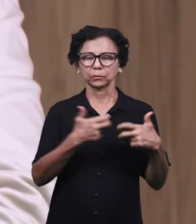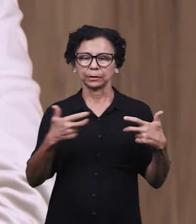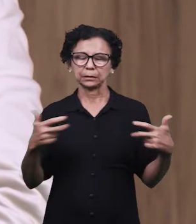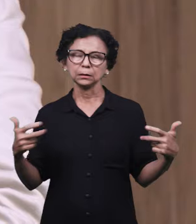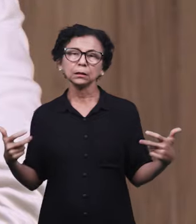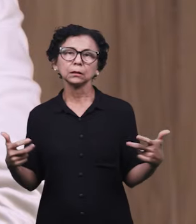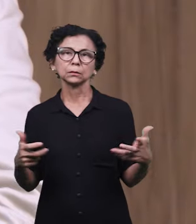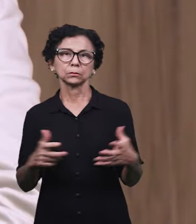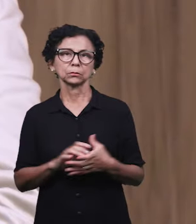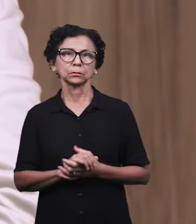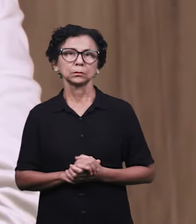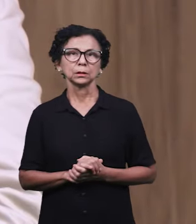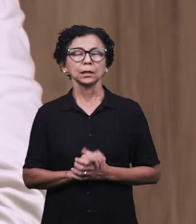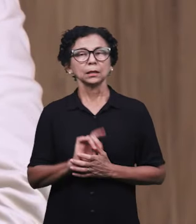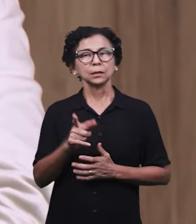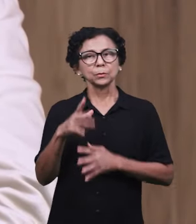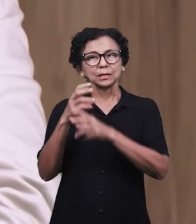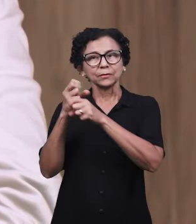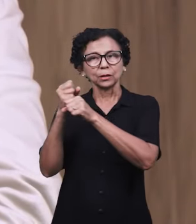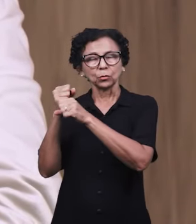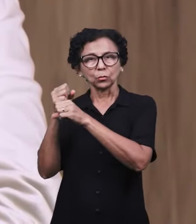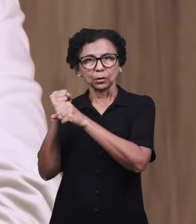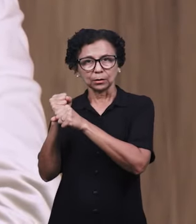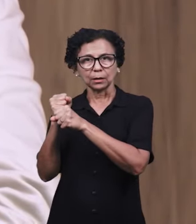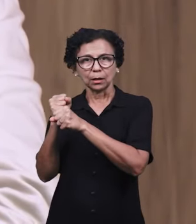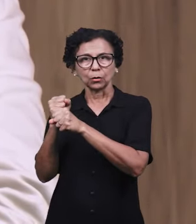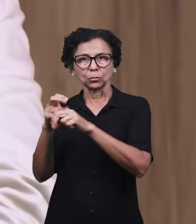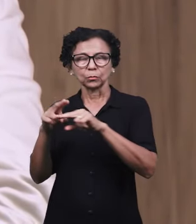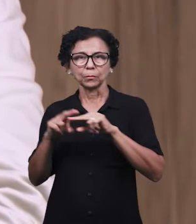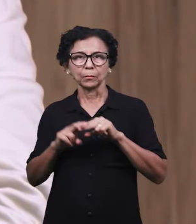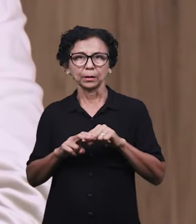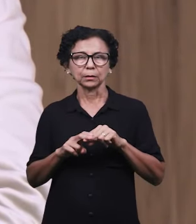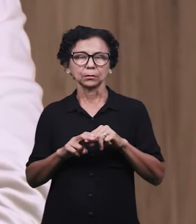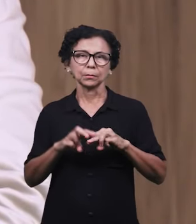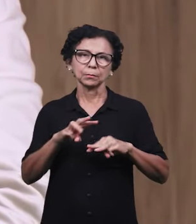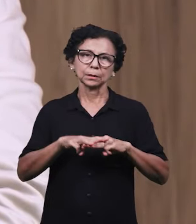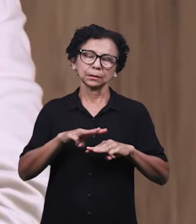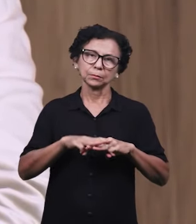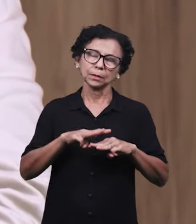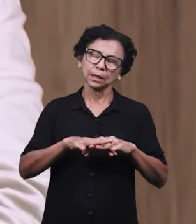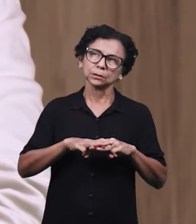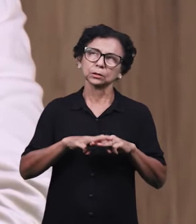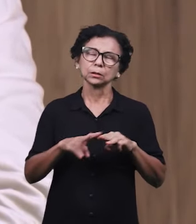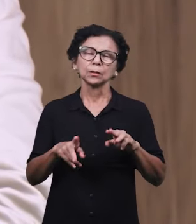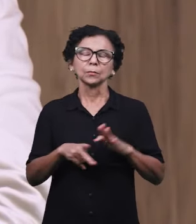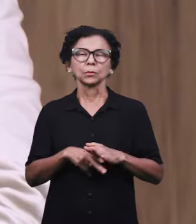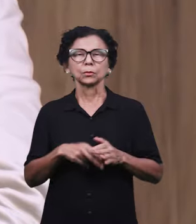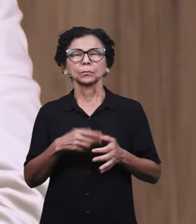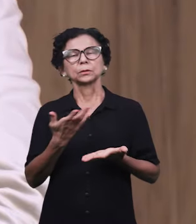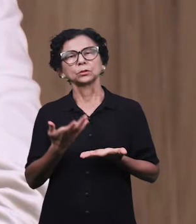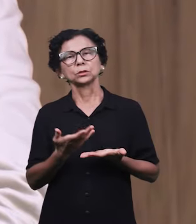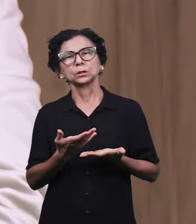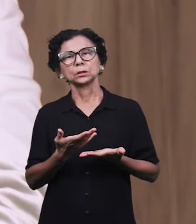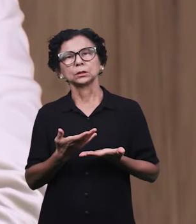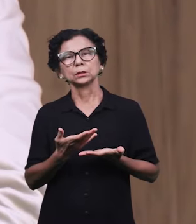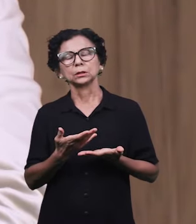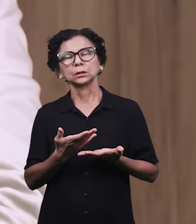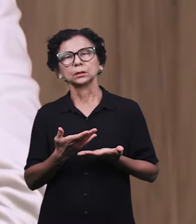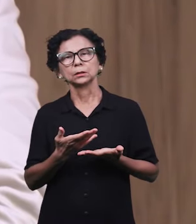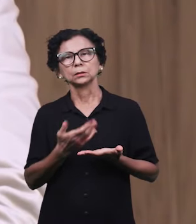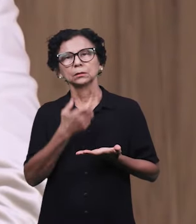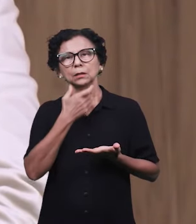a relatividade. Então aquilo que era, até Einstein, estabelecido, pós-Einstein isso mudou totalmente.